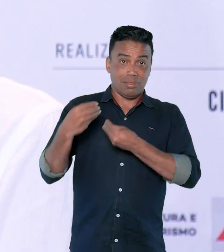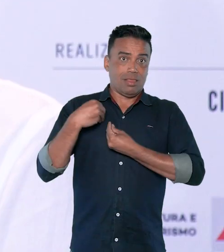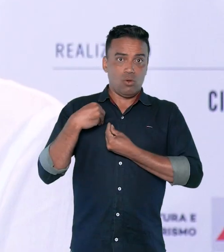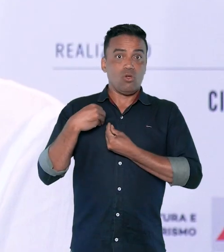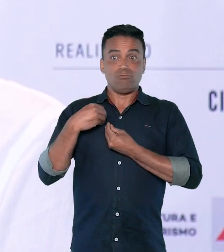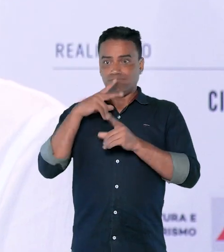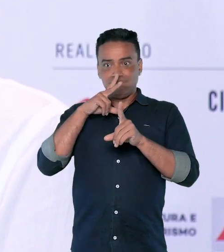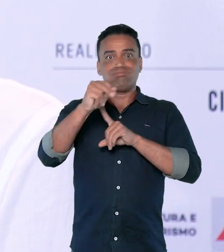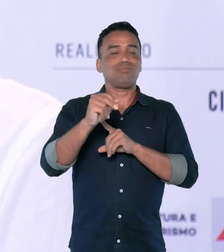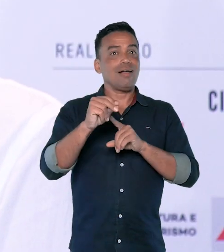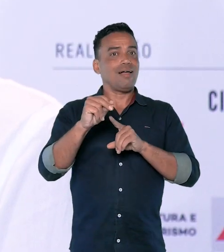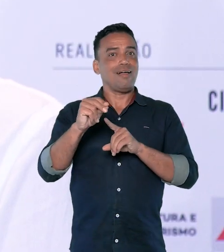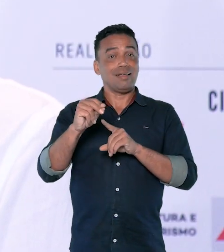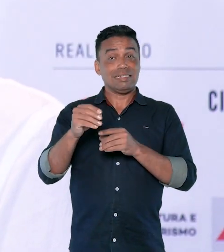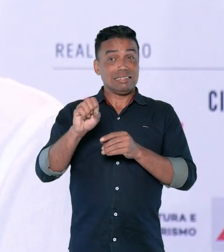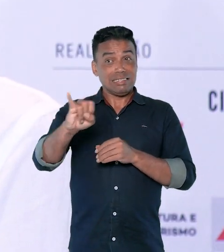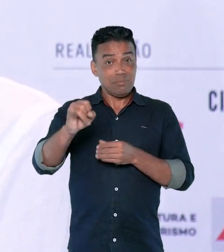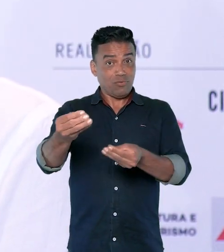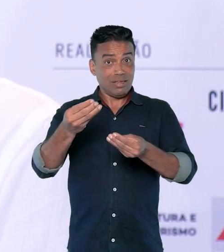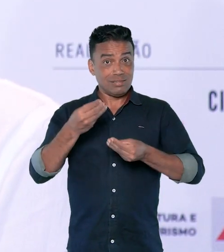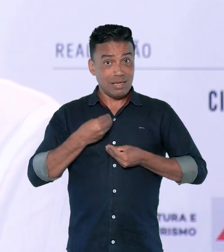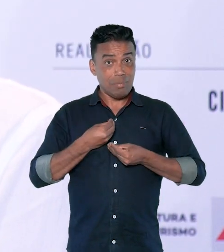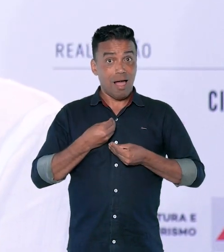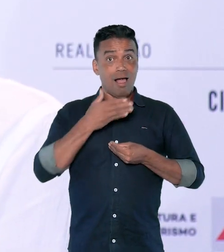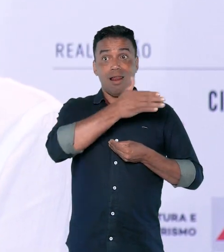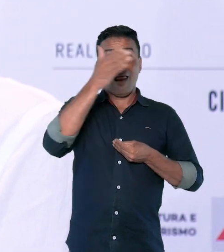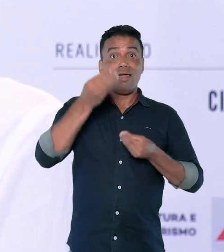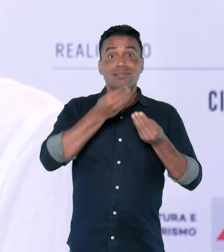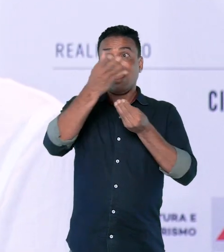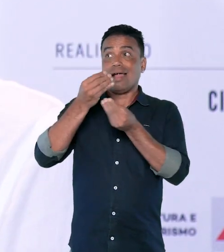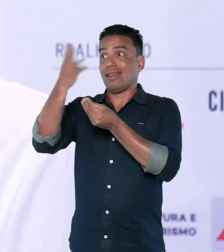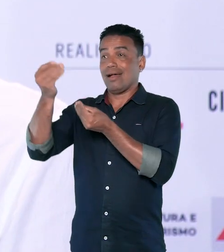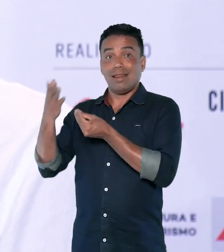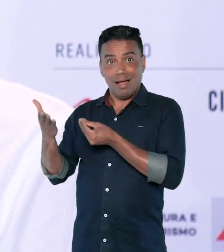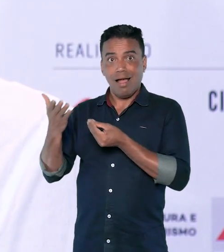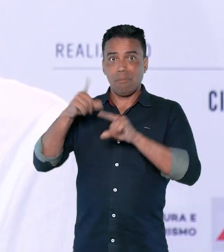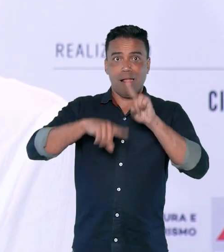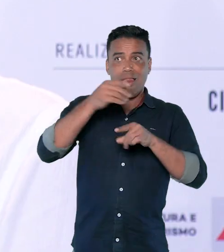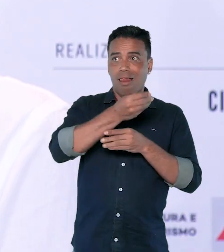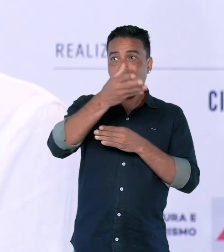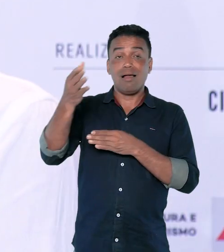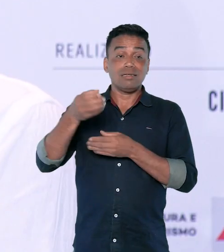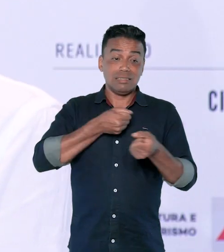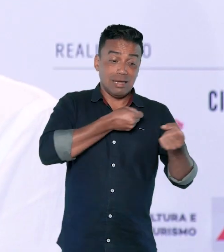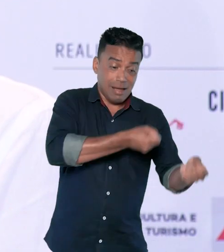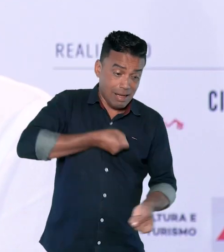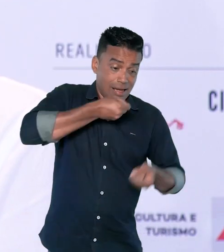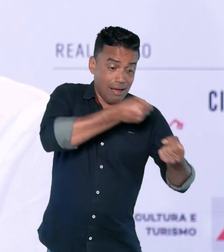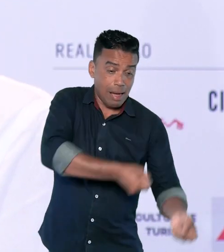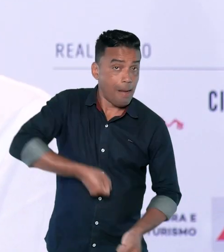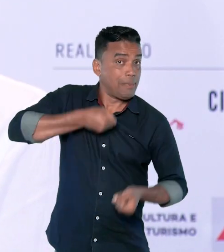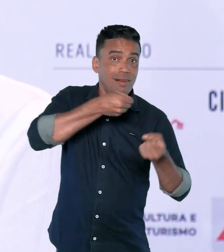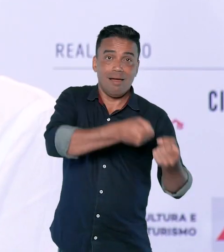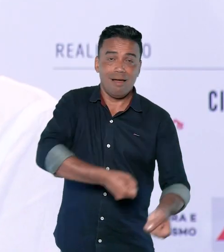isso. Então, assim, se me oferecerem um trabalho de office boy, eu vou lá. Se me oferecerem um trabalho, né, para capinar pátio, né, como eu